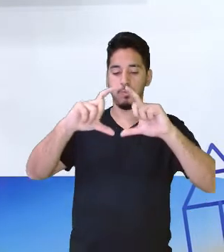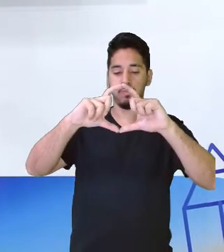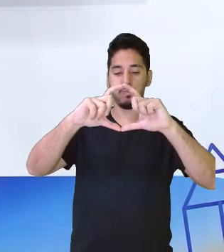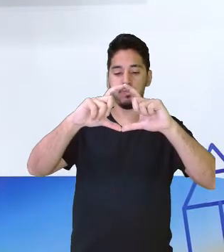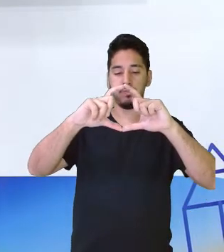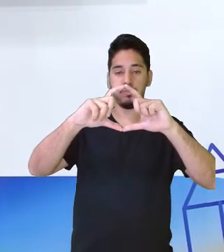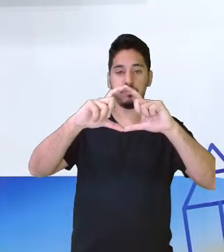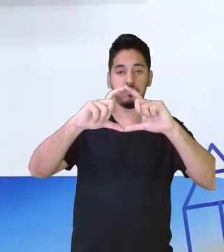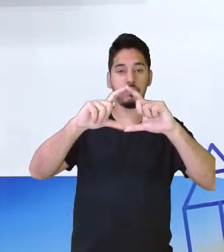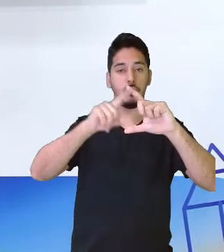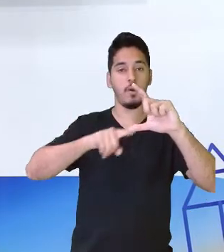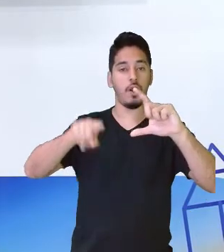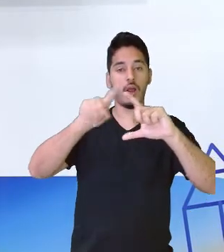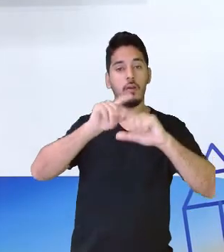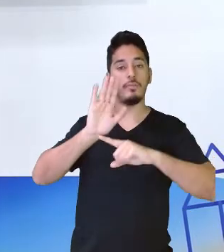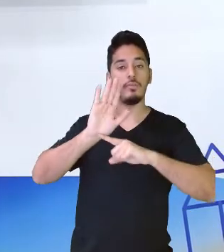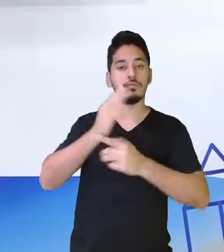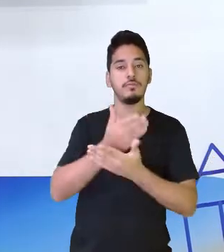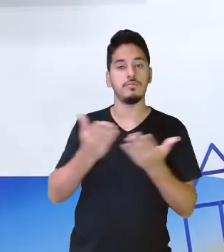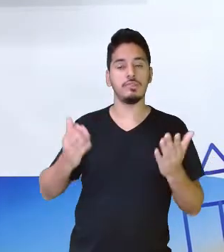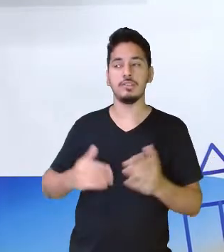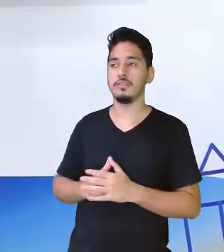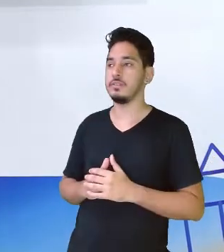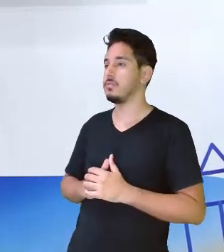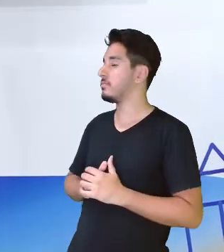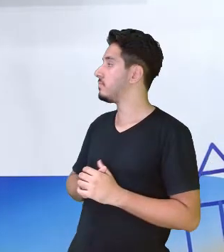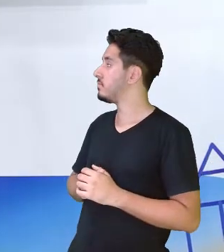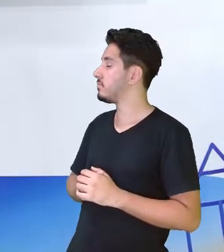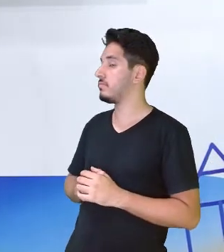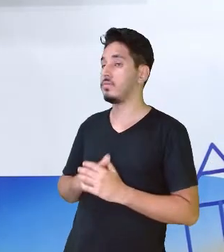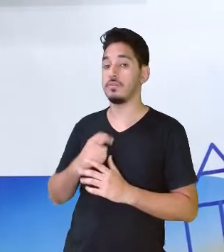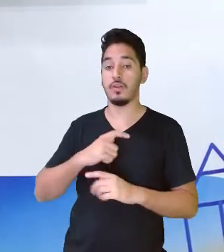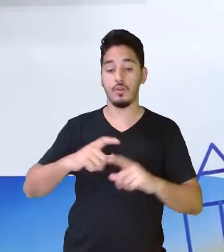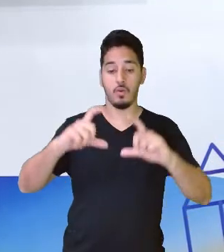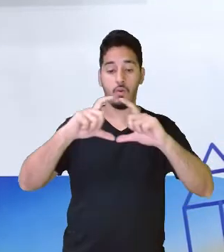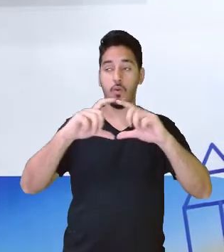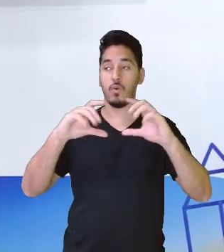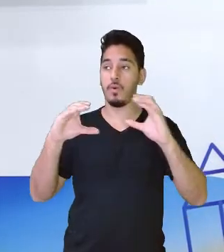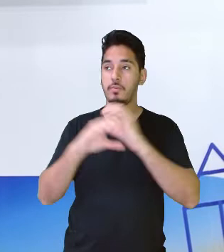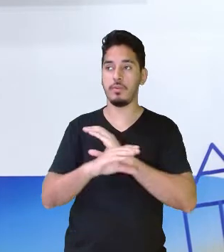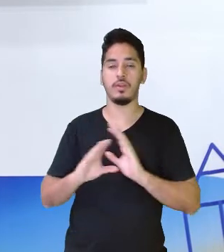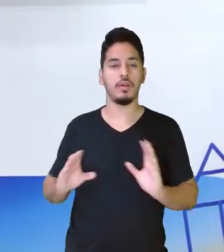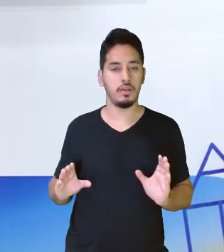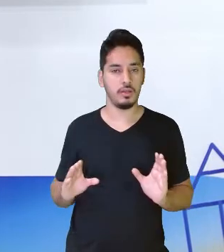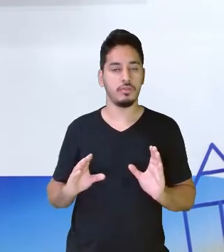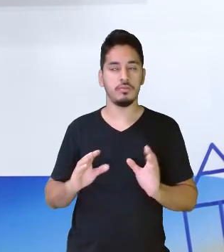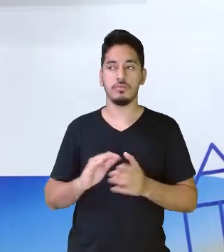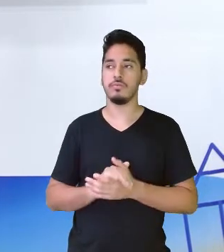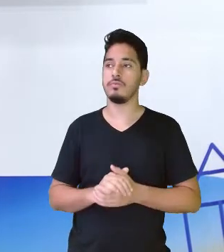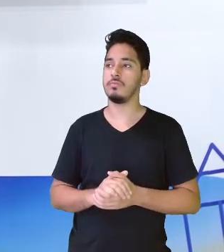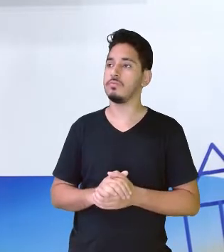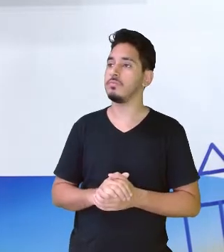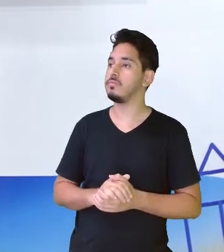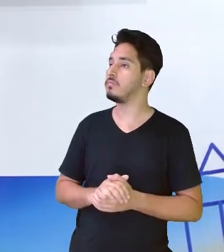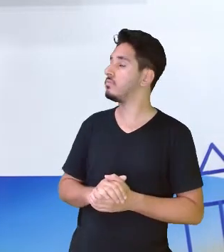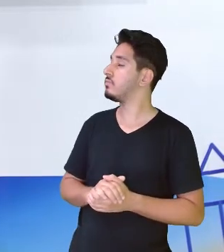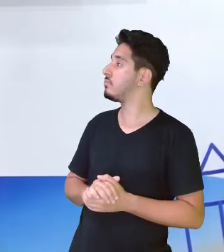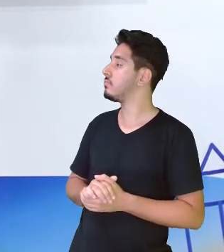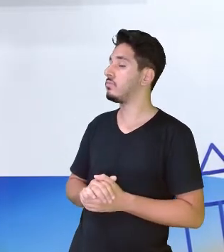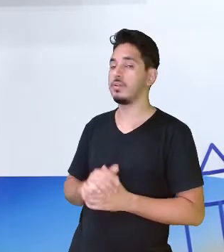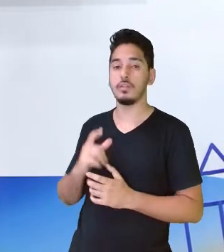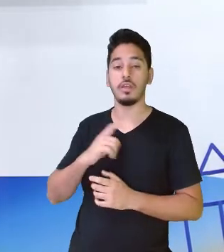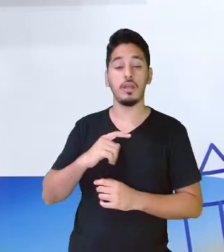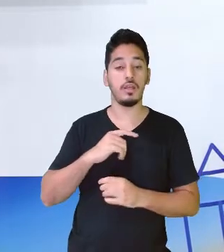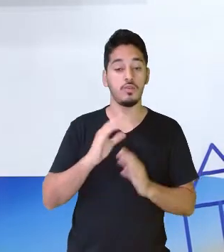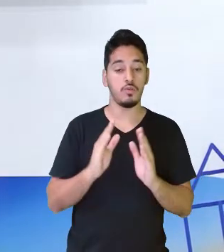que eu acabei de mostrar. Eu tenho um inteiro, de um lado eu tenho o meu disco fracionário e do outro eu tenho